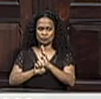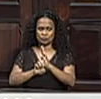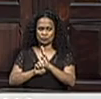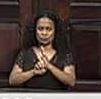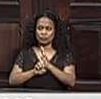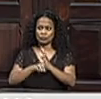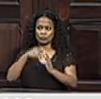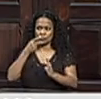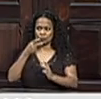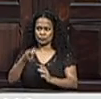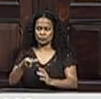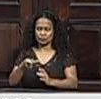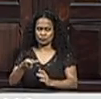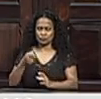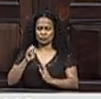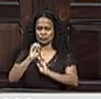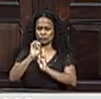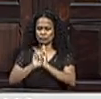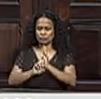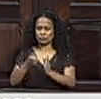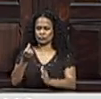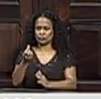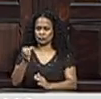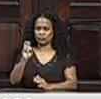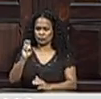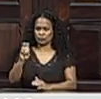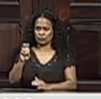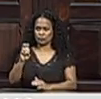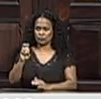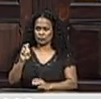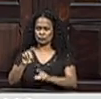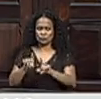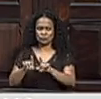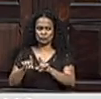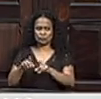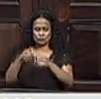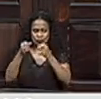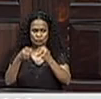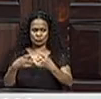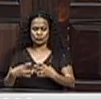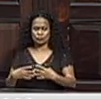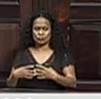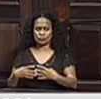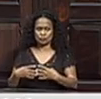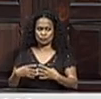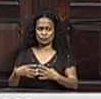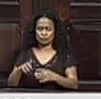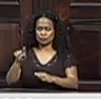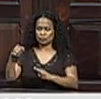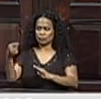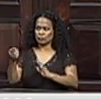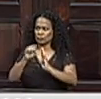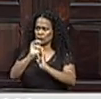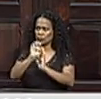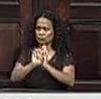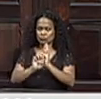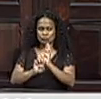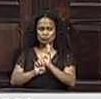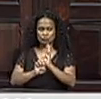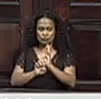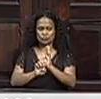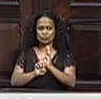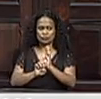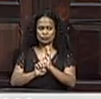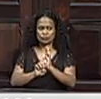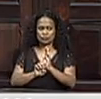acordado. A emenda 65, que inclui biólogos, e uma emenda a pedido das centrais sindicais, que é a